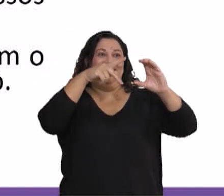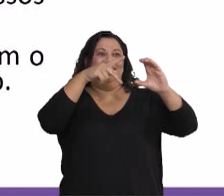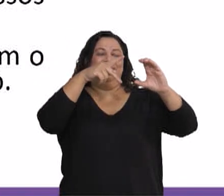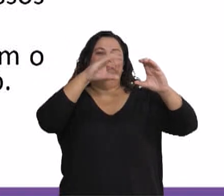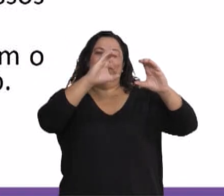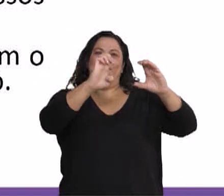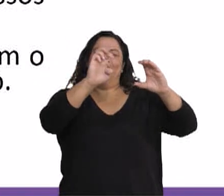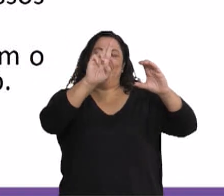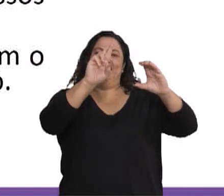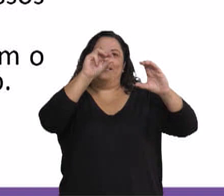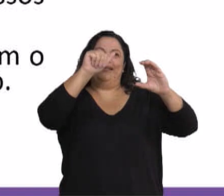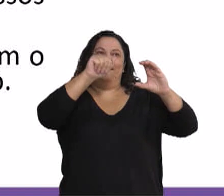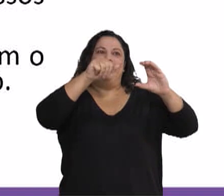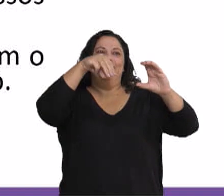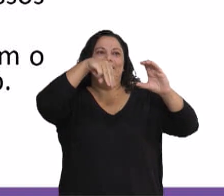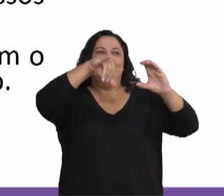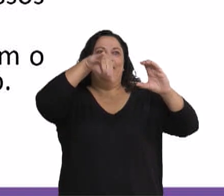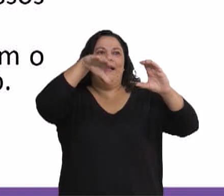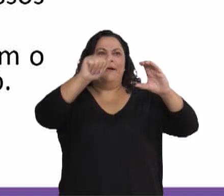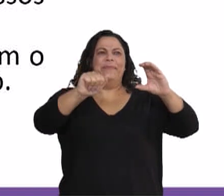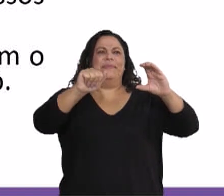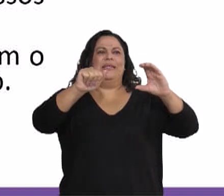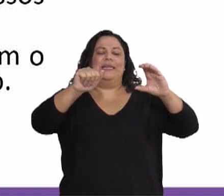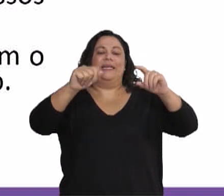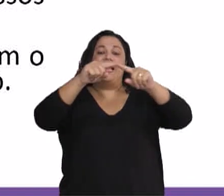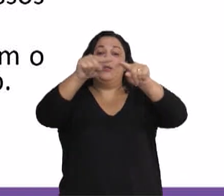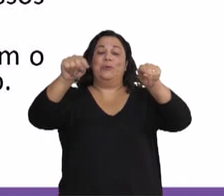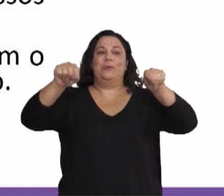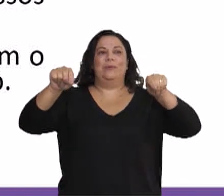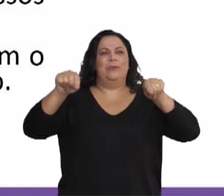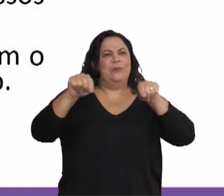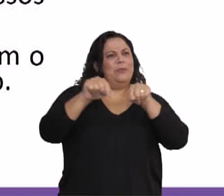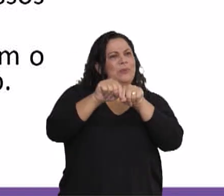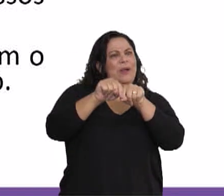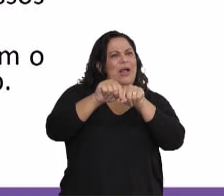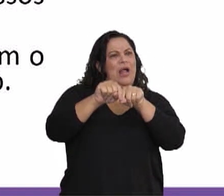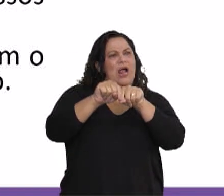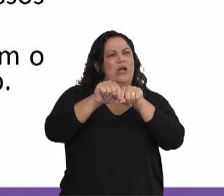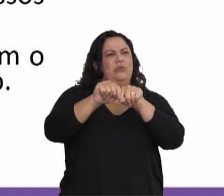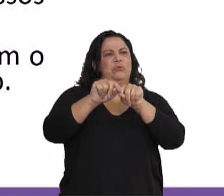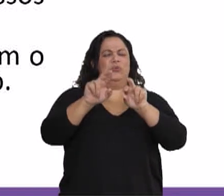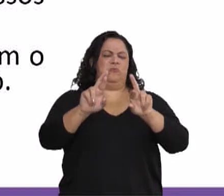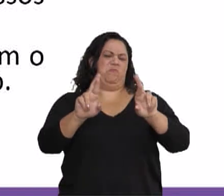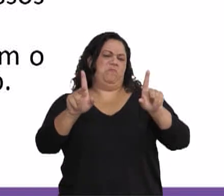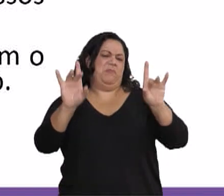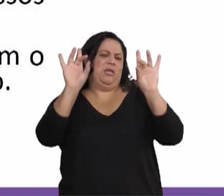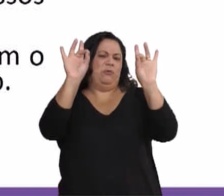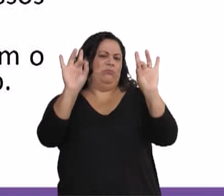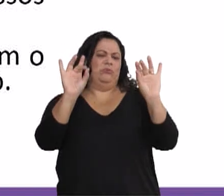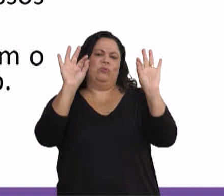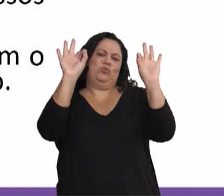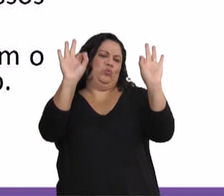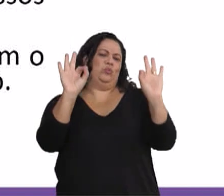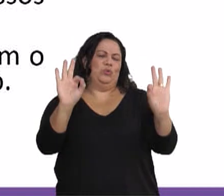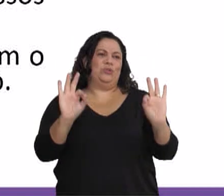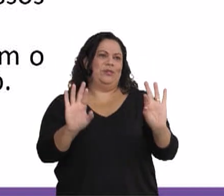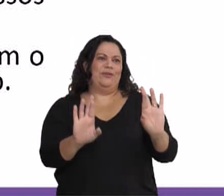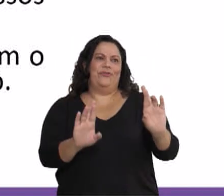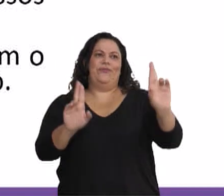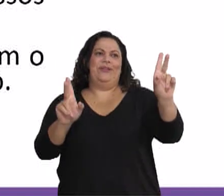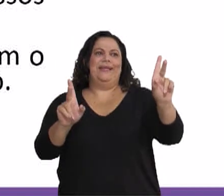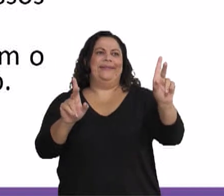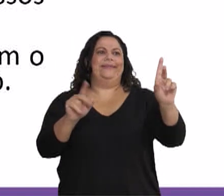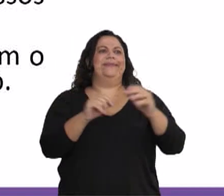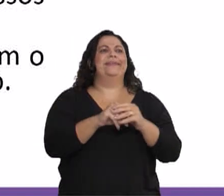um tom menos elegante. Letra D. Porque o piso de madeira troca menos calor com os nossos pés,